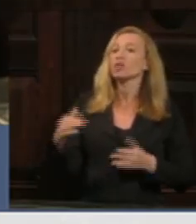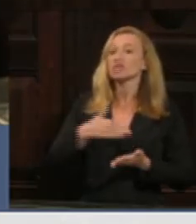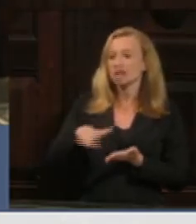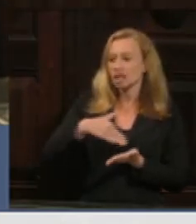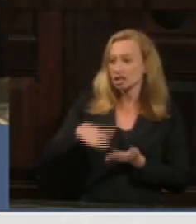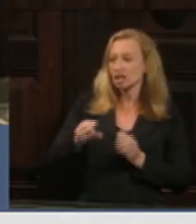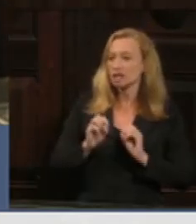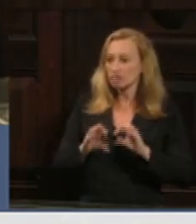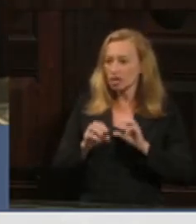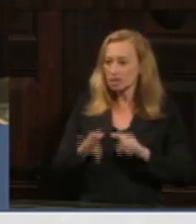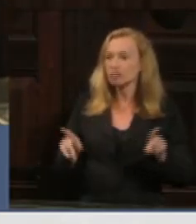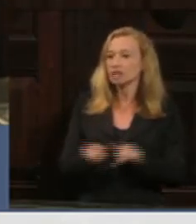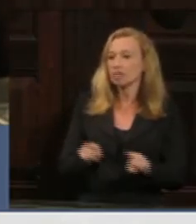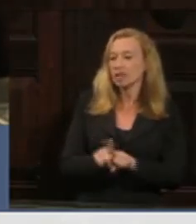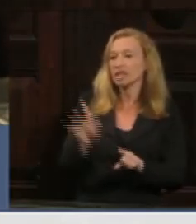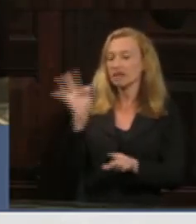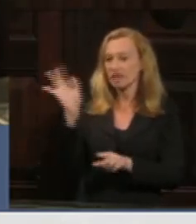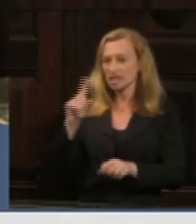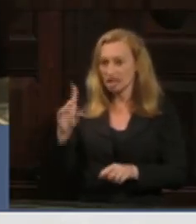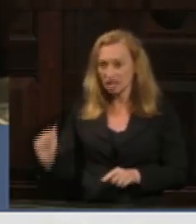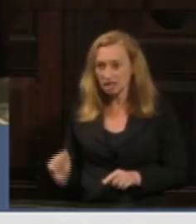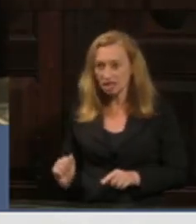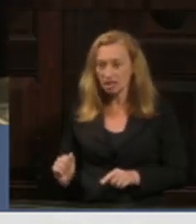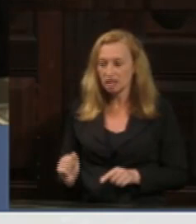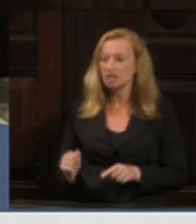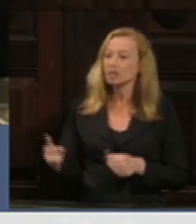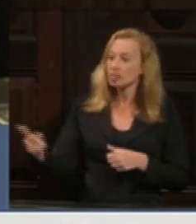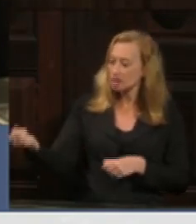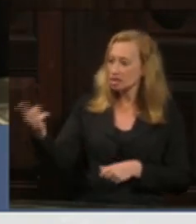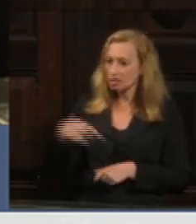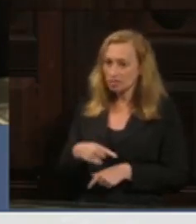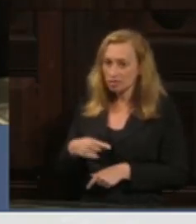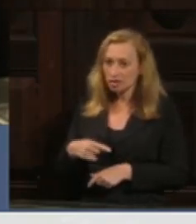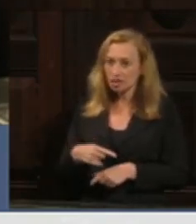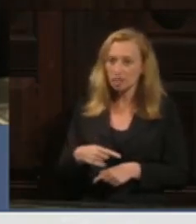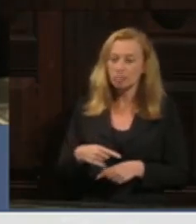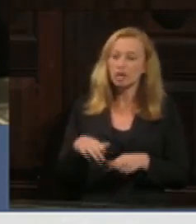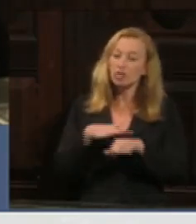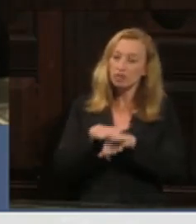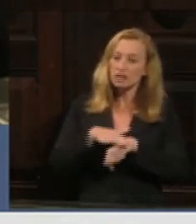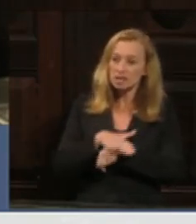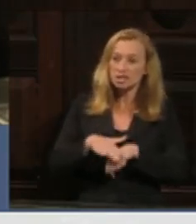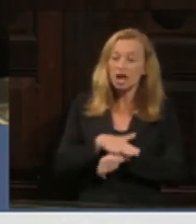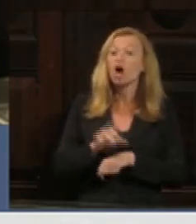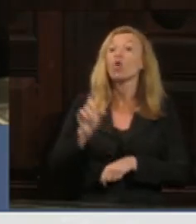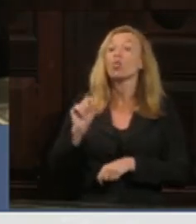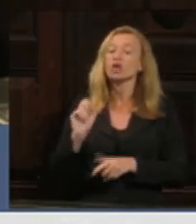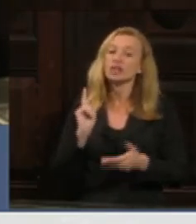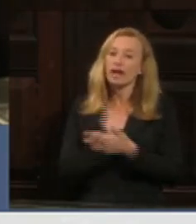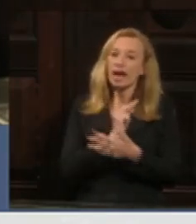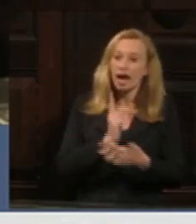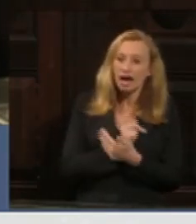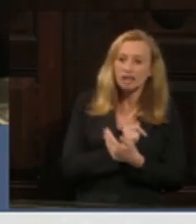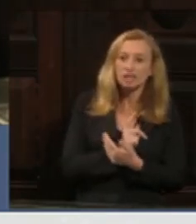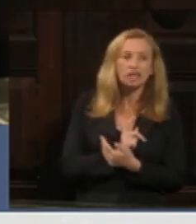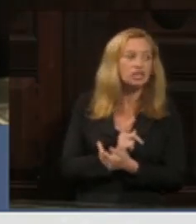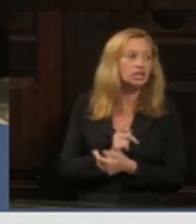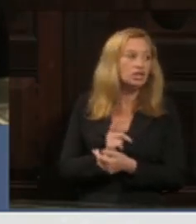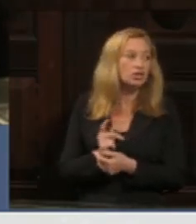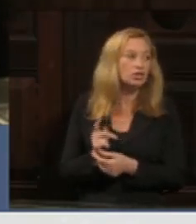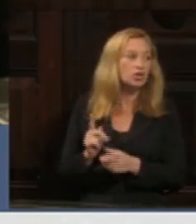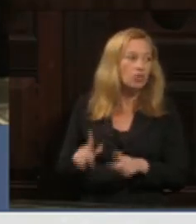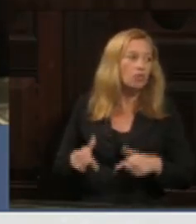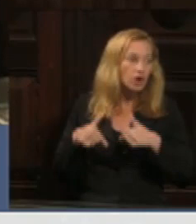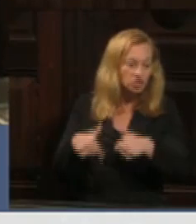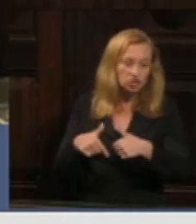porque na verdade, o que está errado há muito tempo na gestão da educação é que os recursos vinculados à educação, e aí